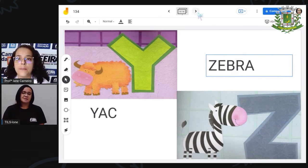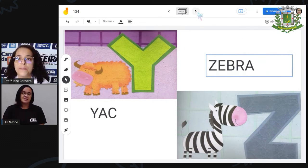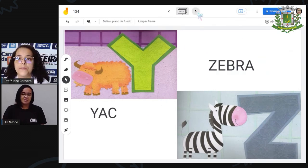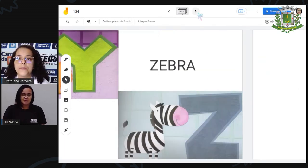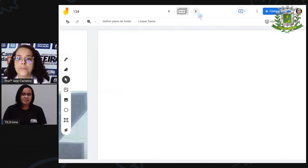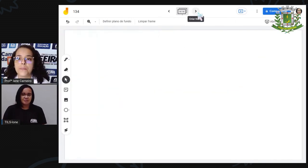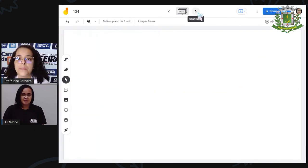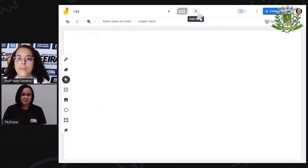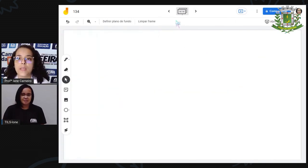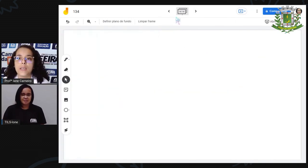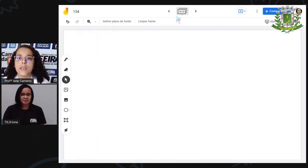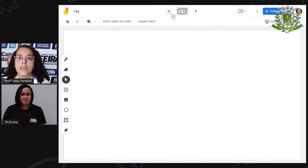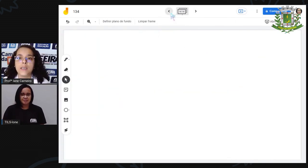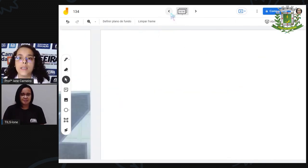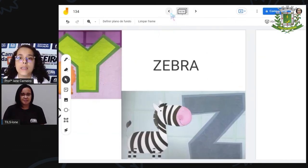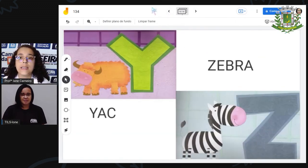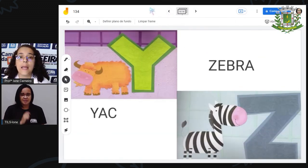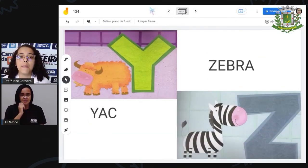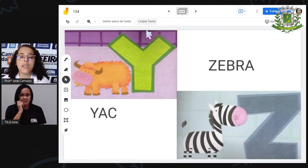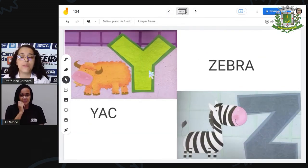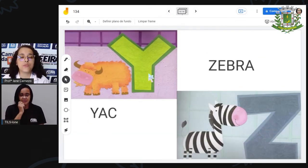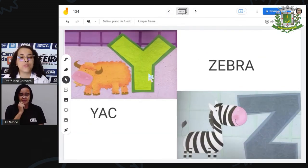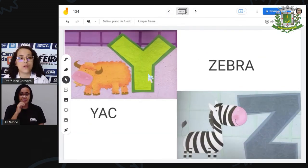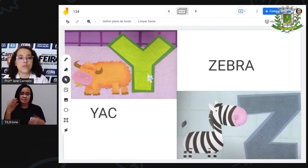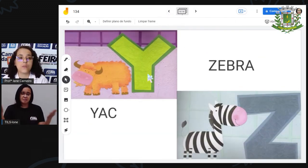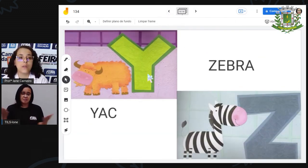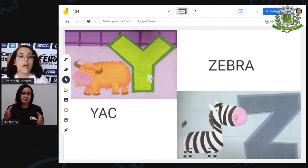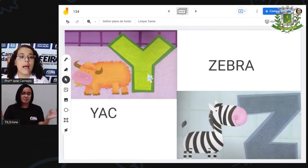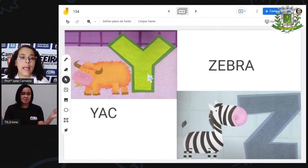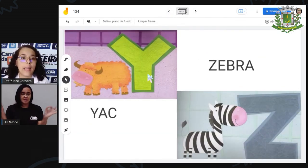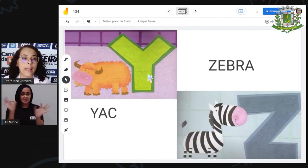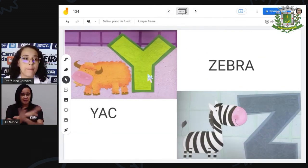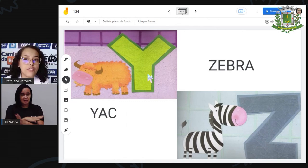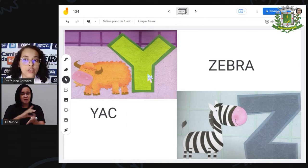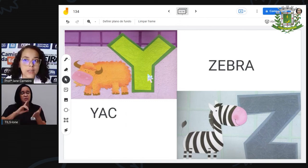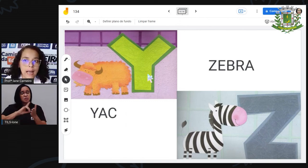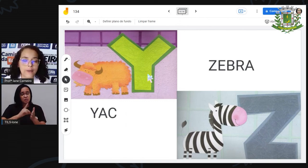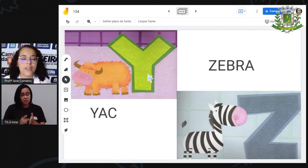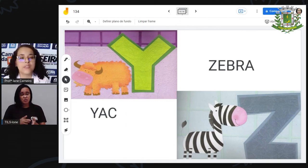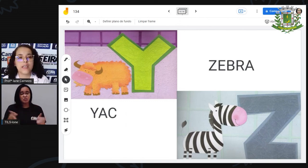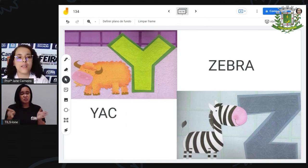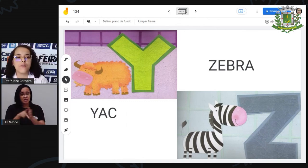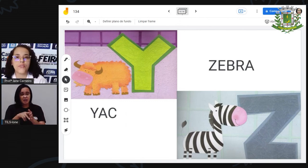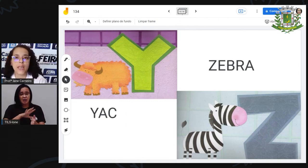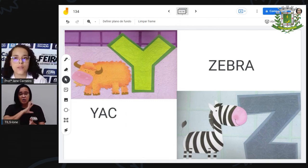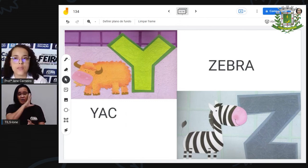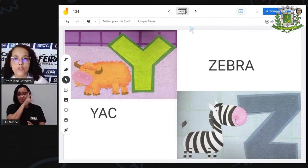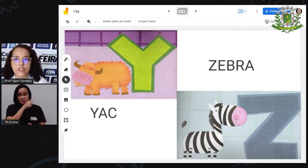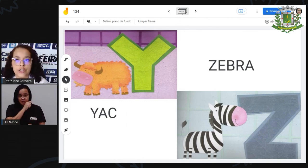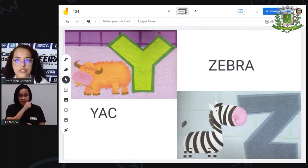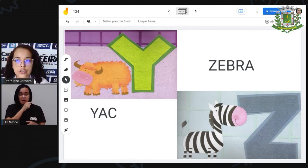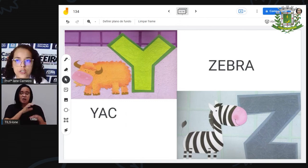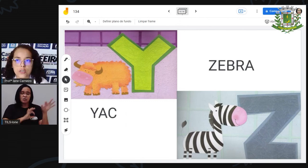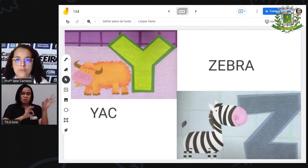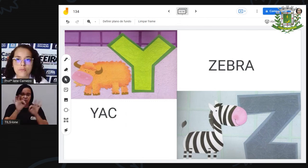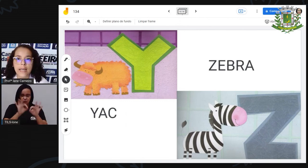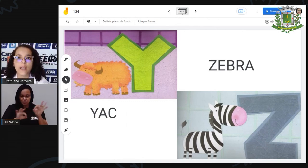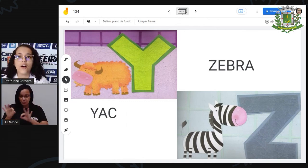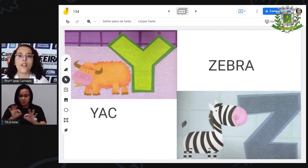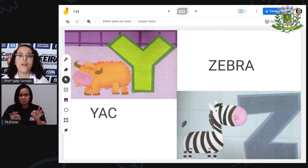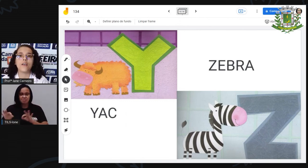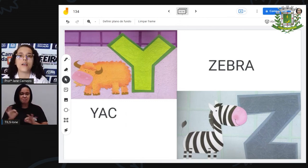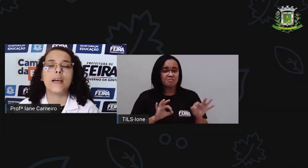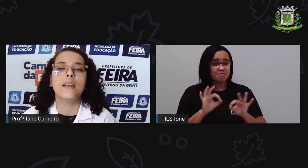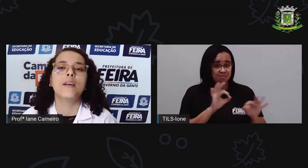Joia? E terminamos o nosso bichodário. Aí você enfeita o seu direitinho,